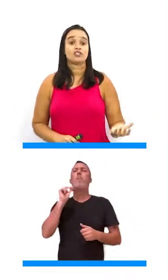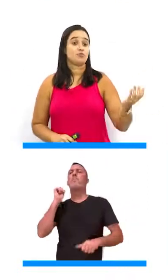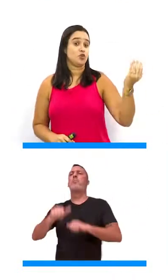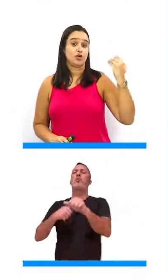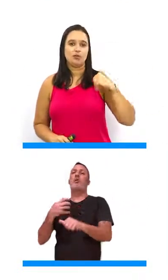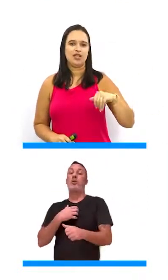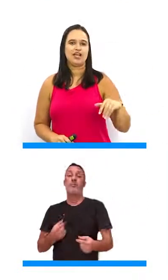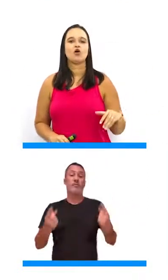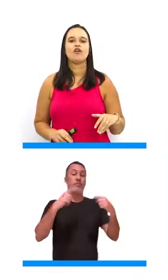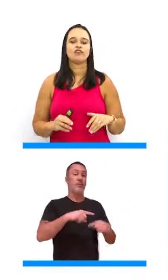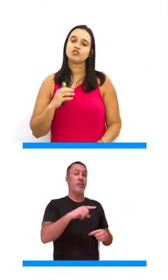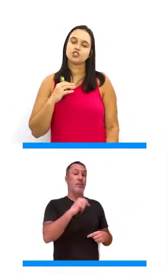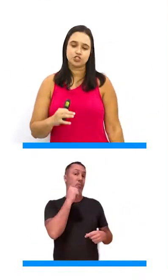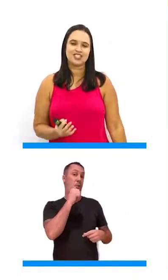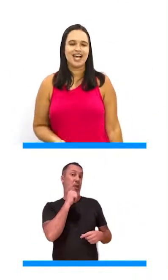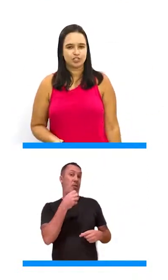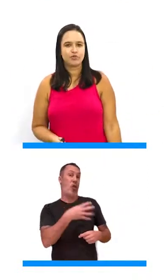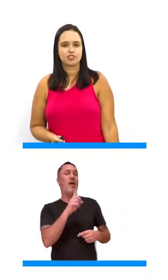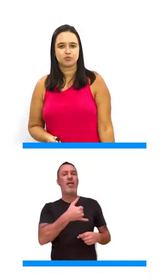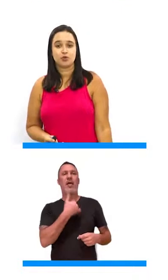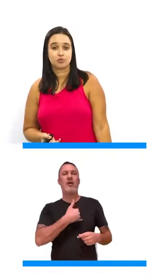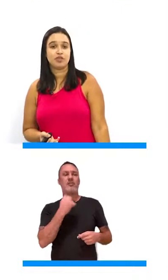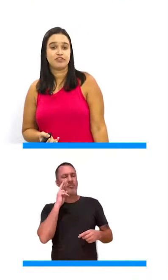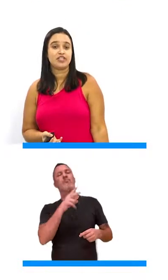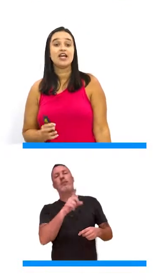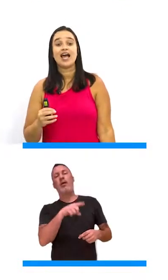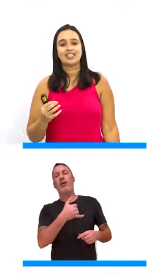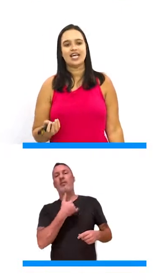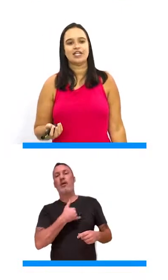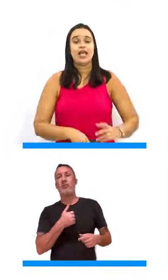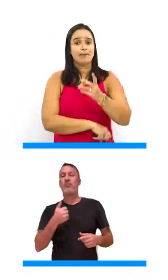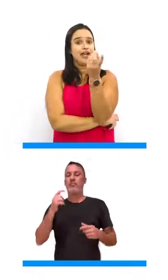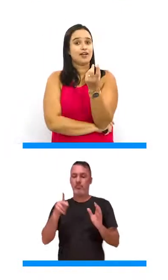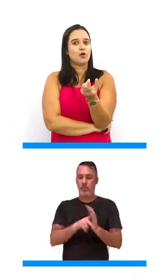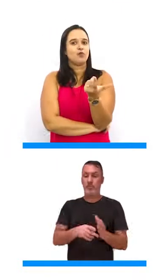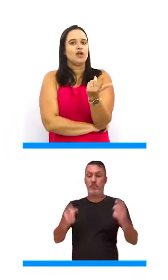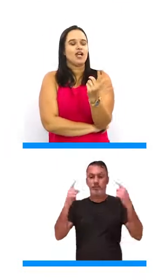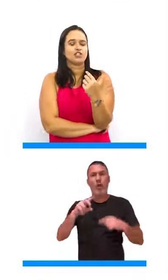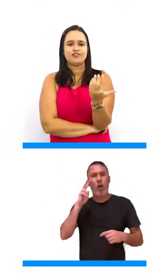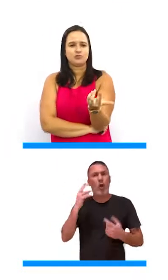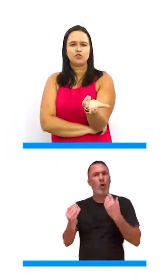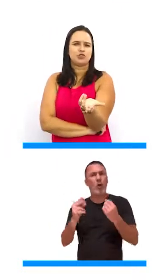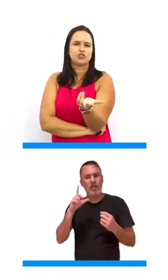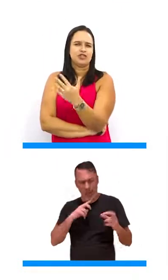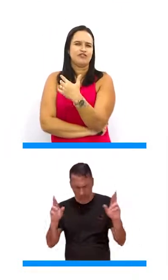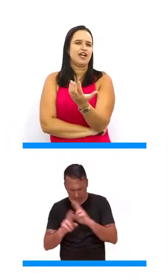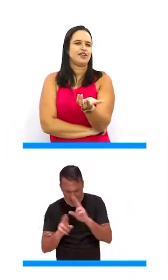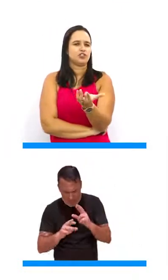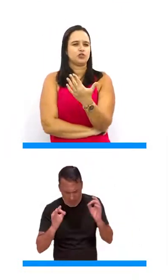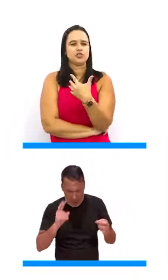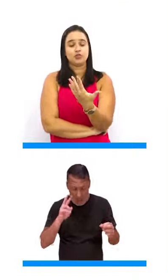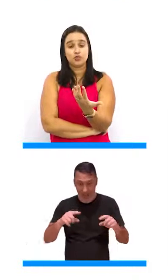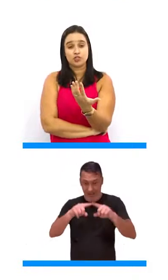Agora, Simone é uma mulher nova no sentido de idade mesmo. Posso me referir à idade. Reparem como a gente faz muito isso na